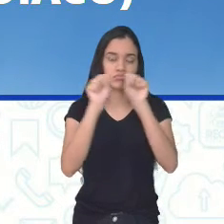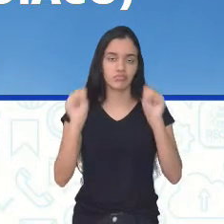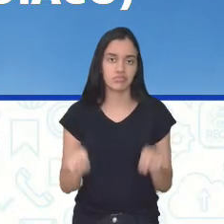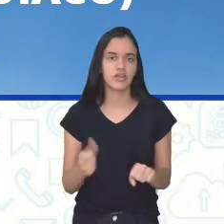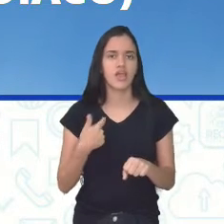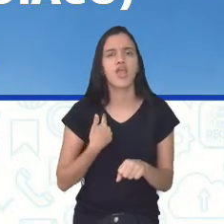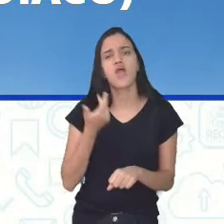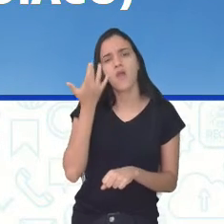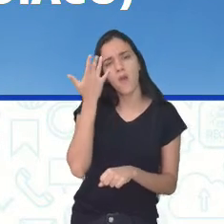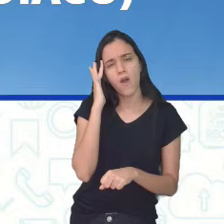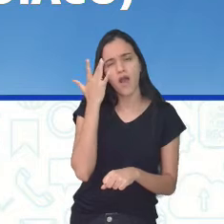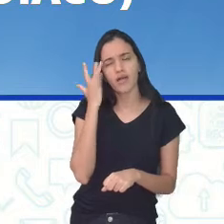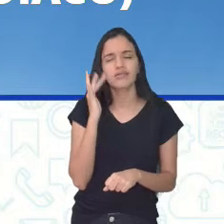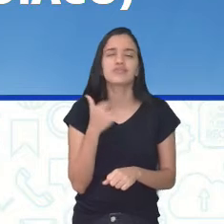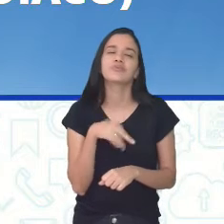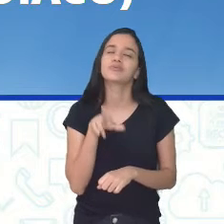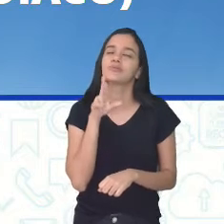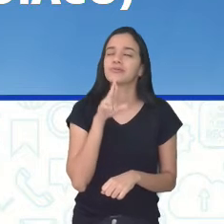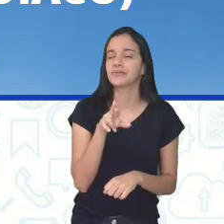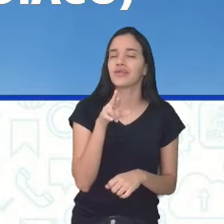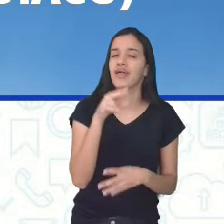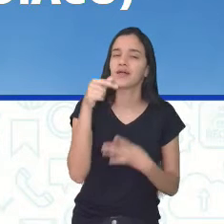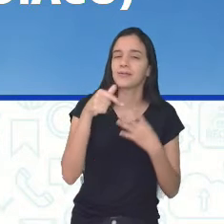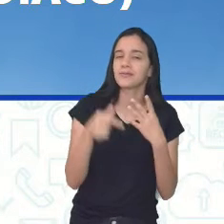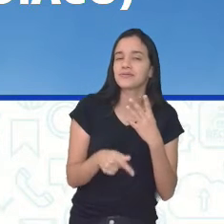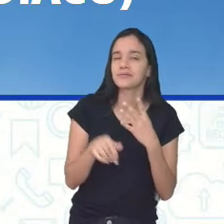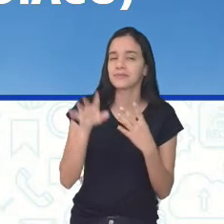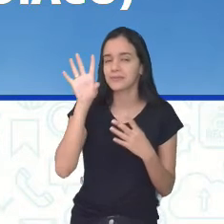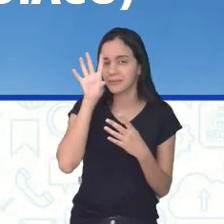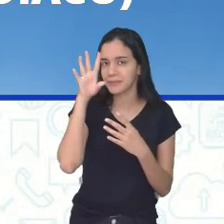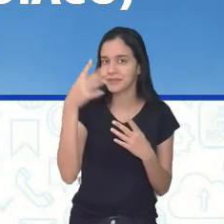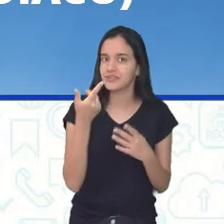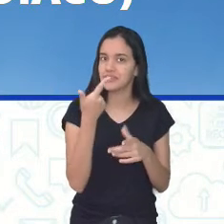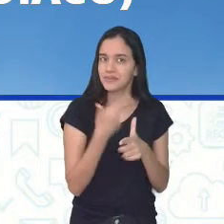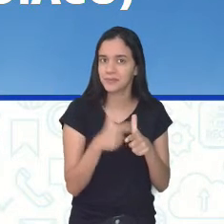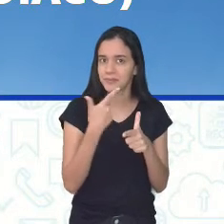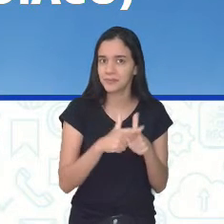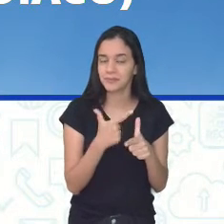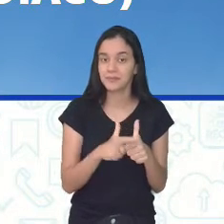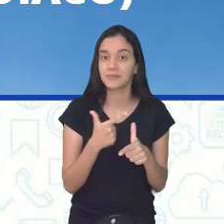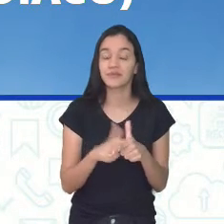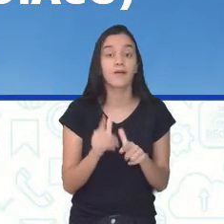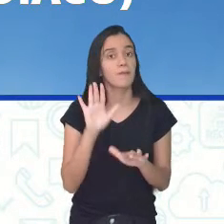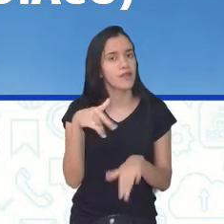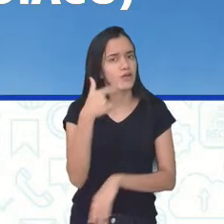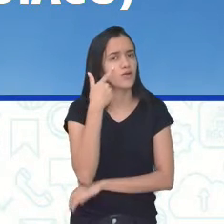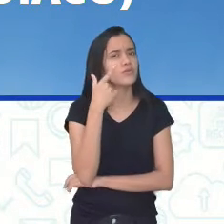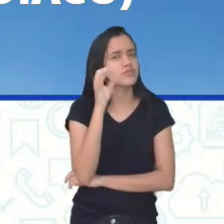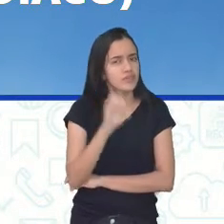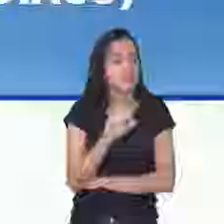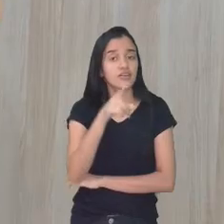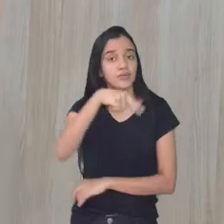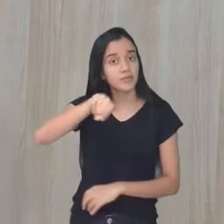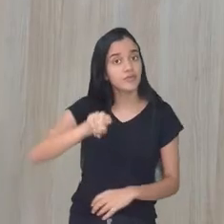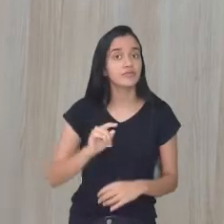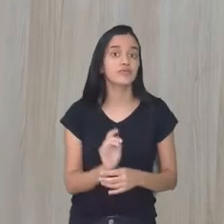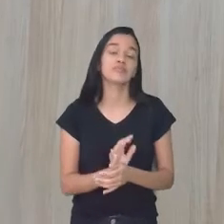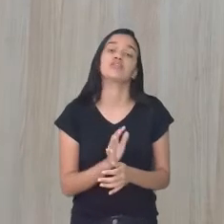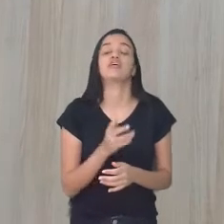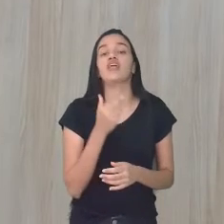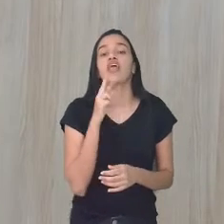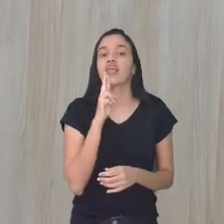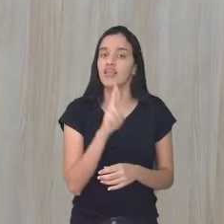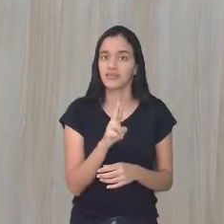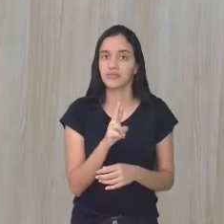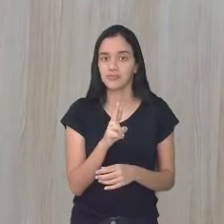aí eu acho que eu já dei uma respostinha de uma das situações, problemas aqui também. Então, fiquem atentos para quem já arriscou